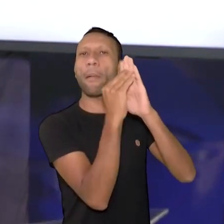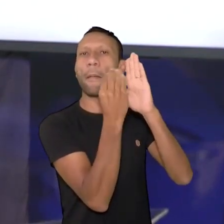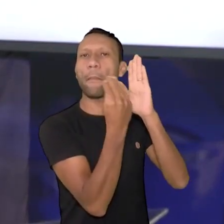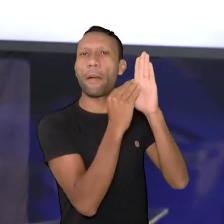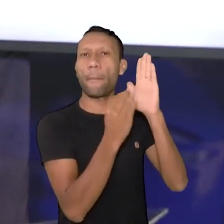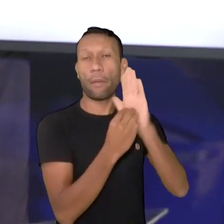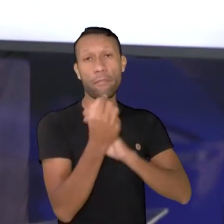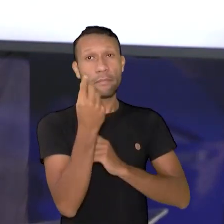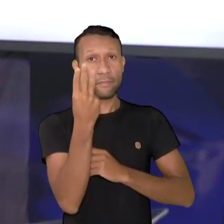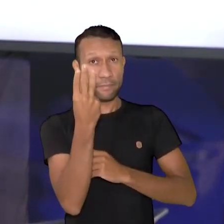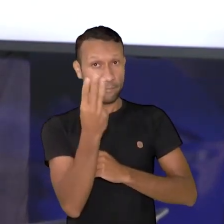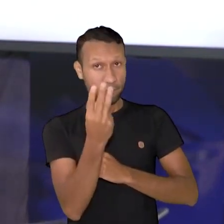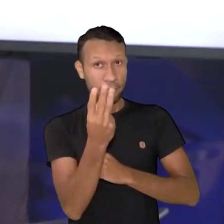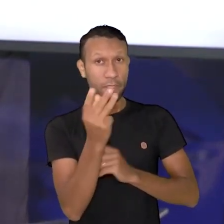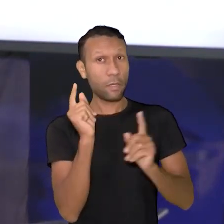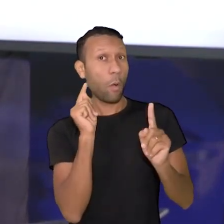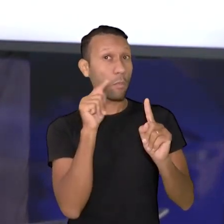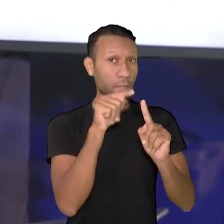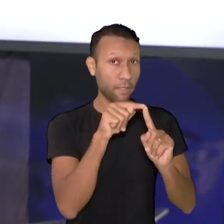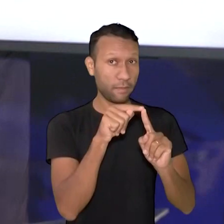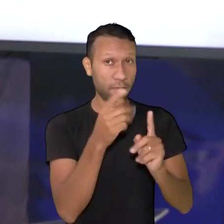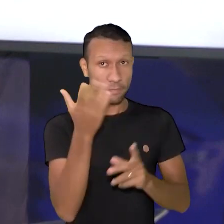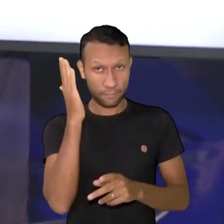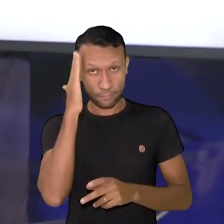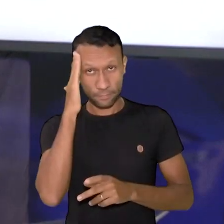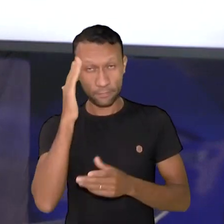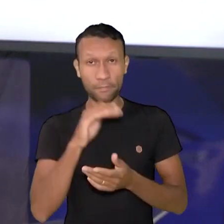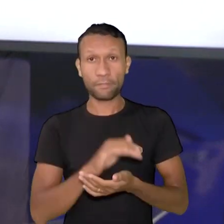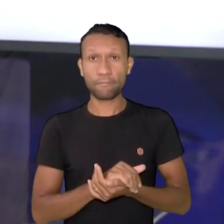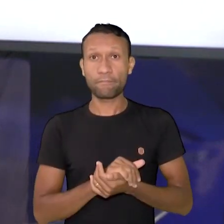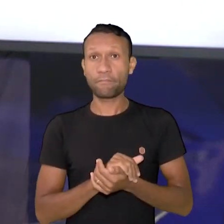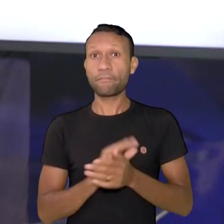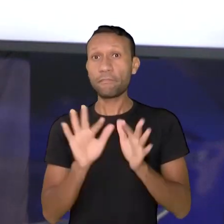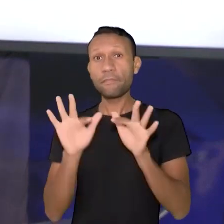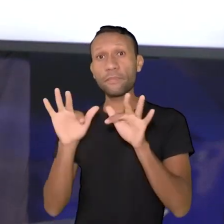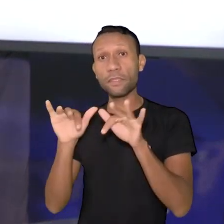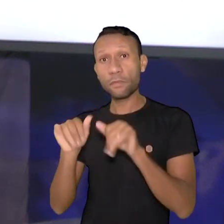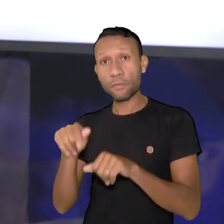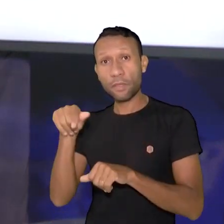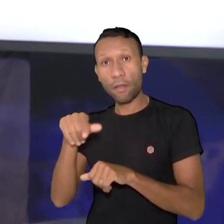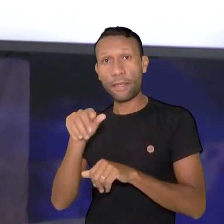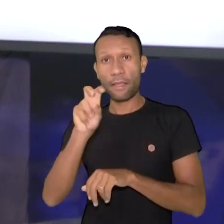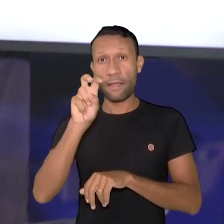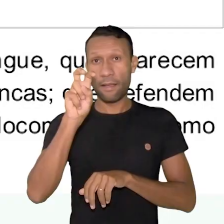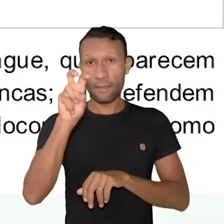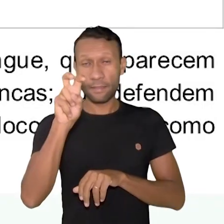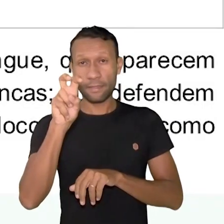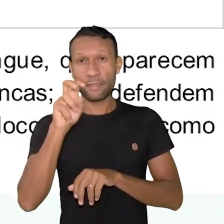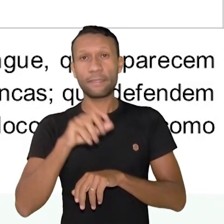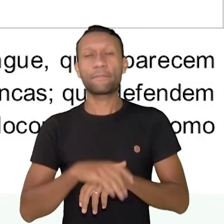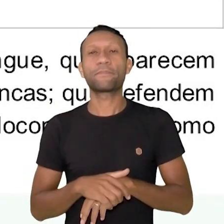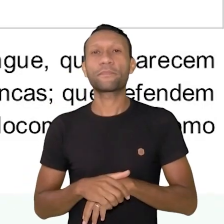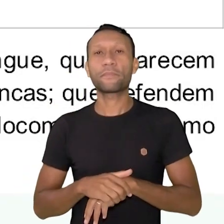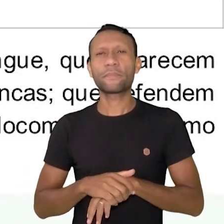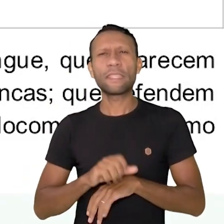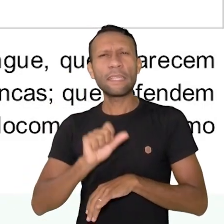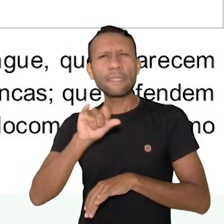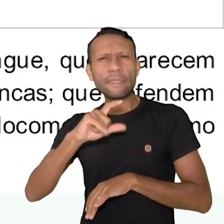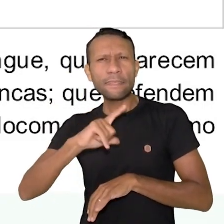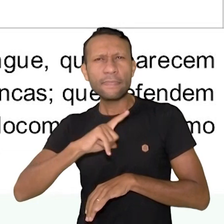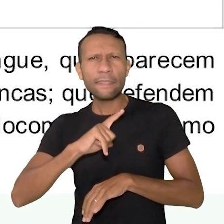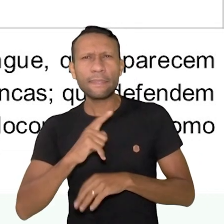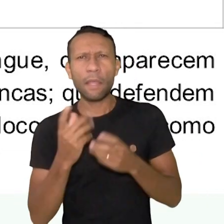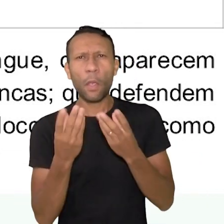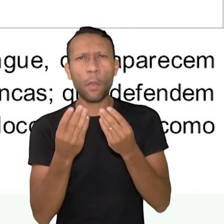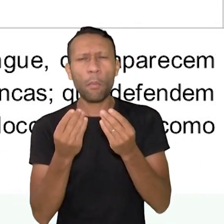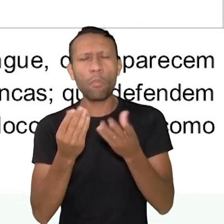colocam lá a função delas, tá certo? E por último, a nossa quinta questão. Se temos muitas células juntas, como